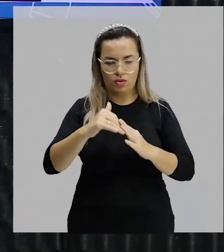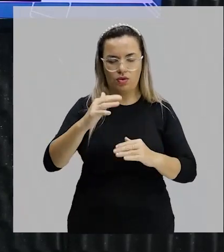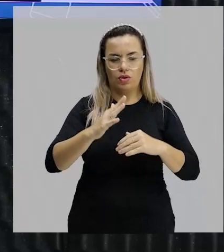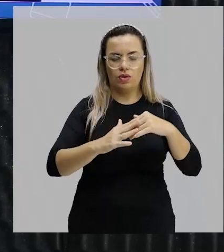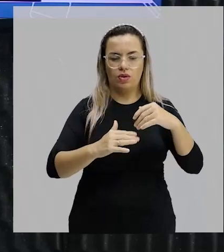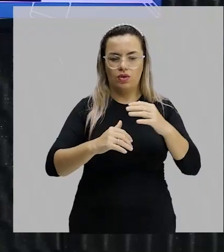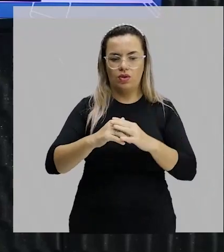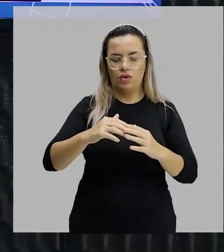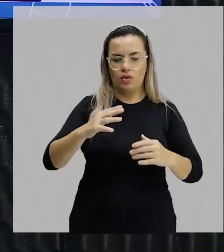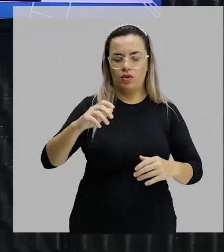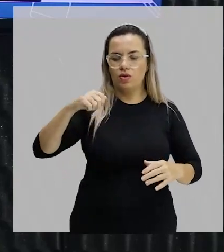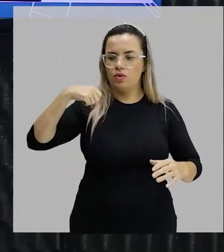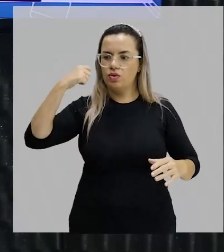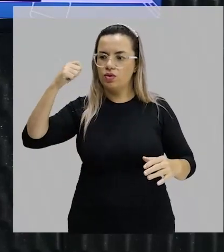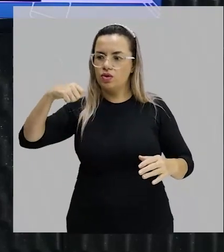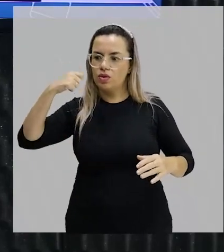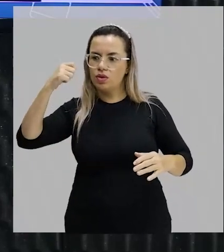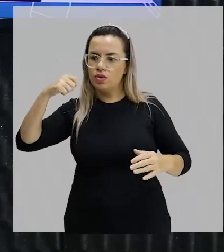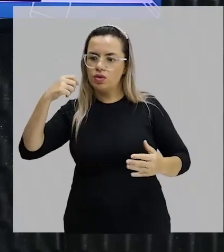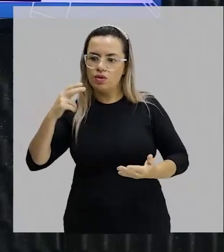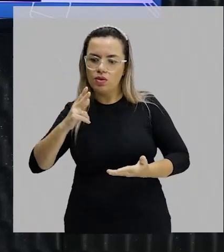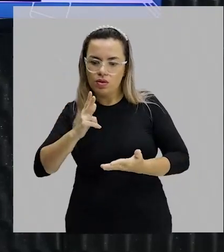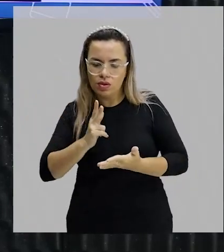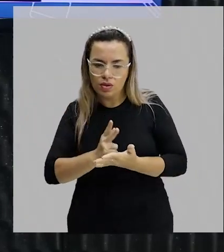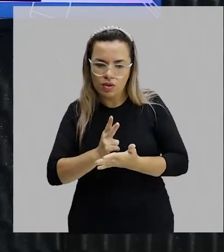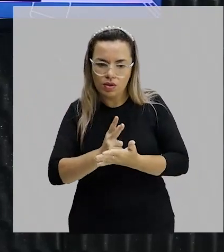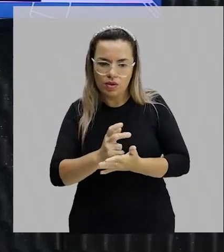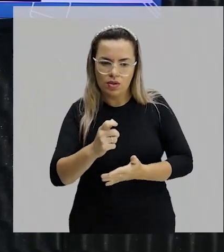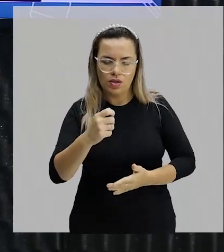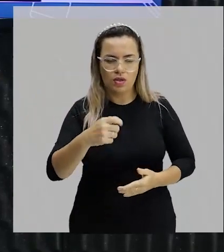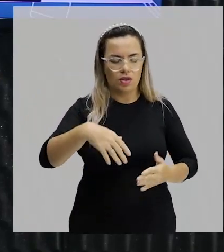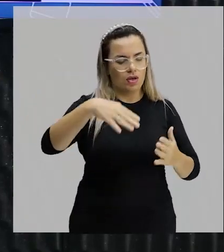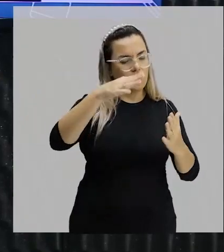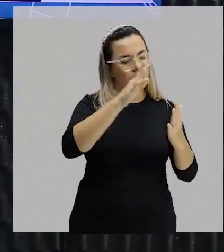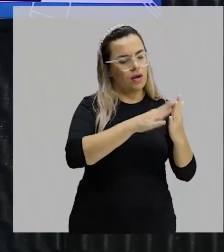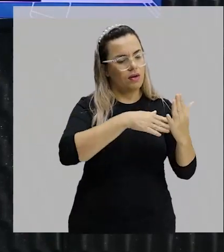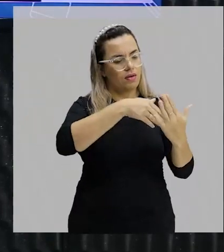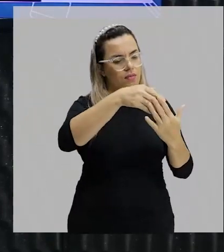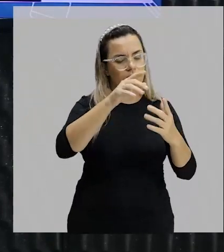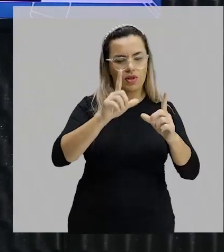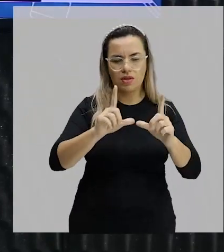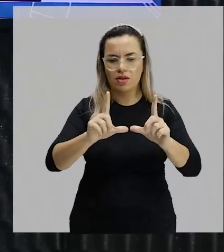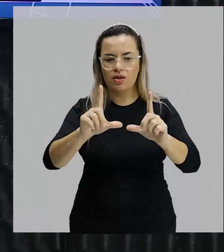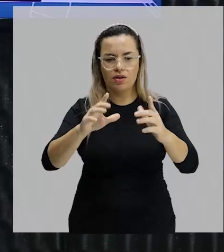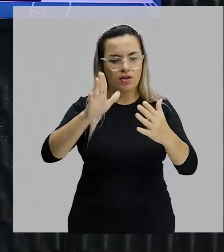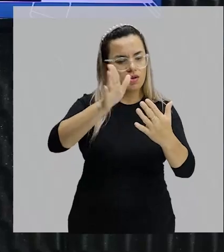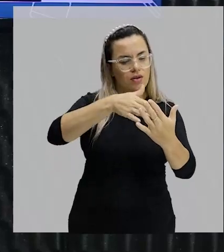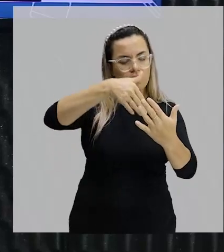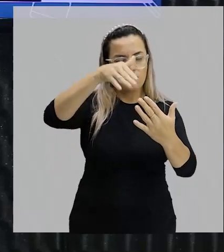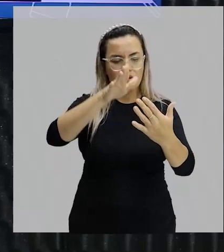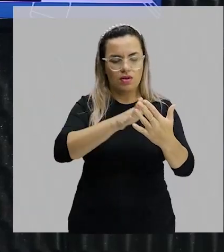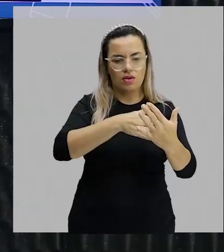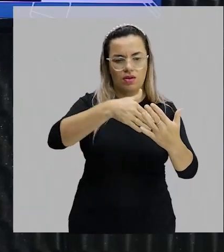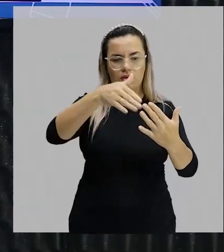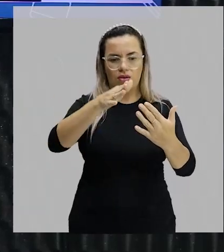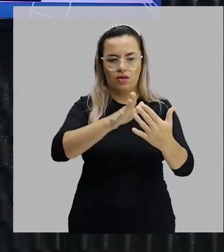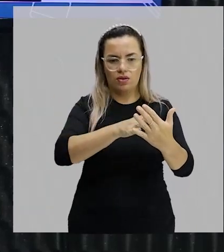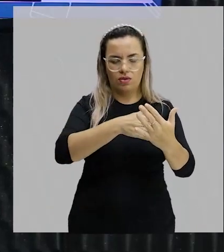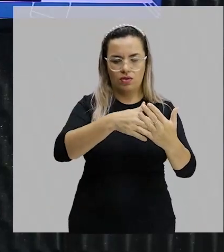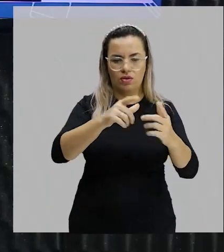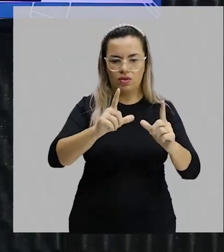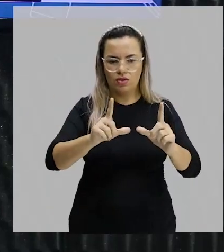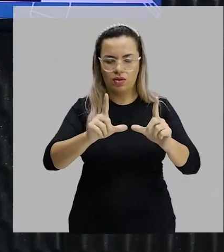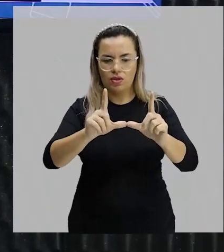os atores, durante a cena, eles iam pintando o cenário e quem assistiu 9 apresentações em dias específicos viu